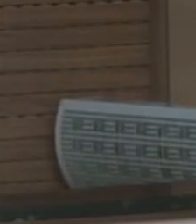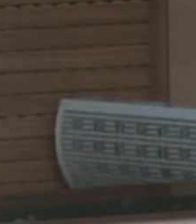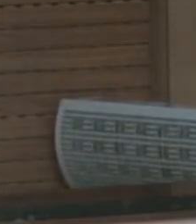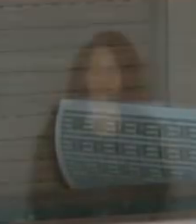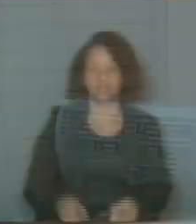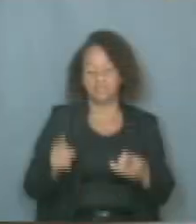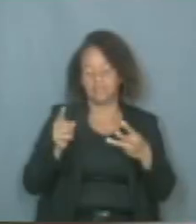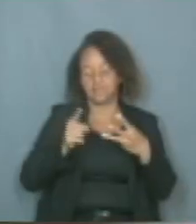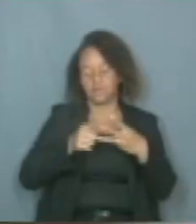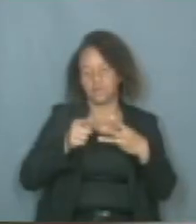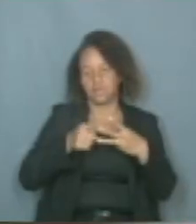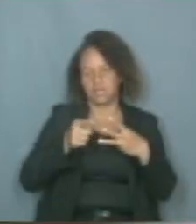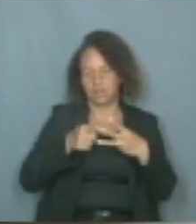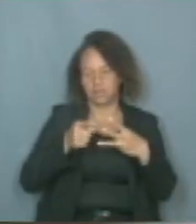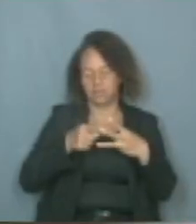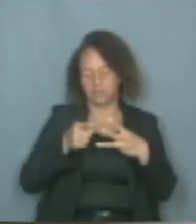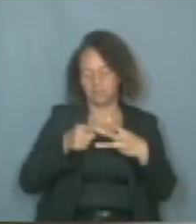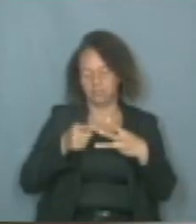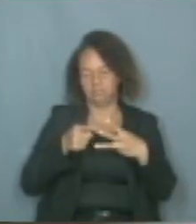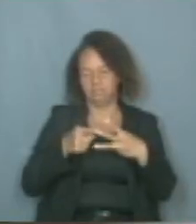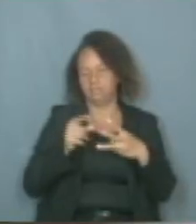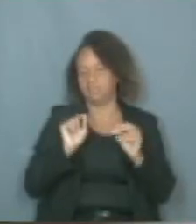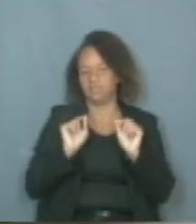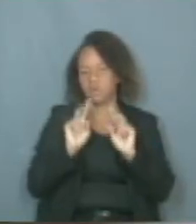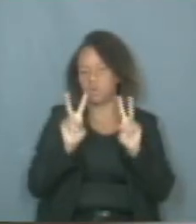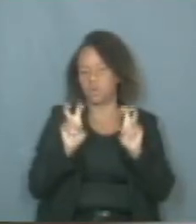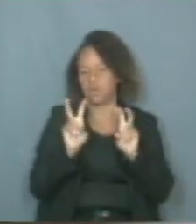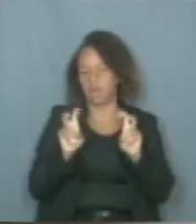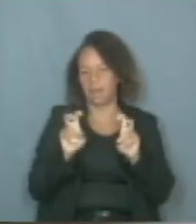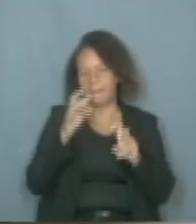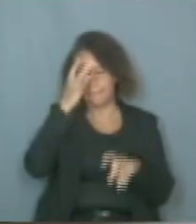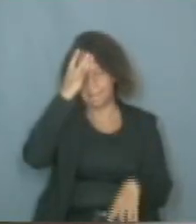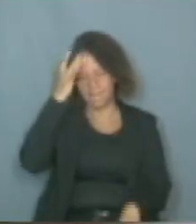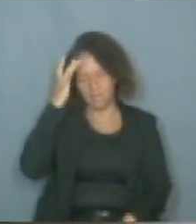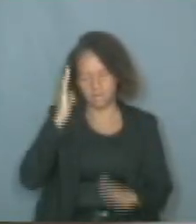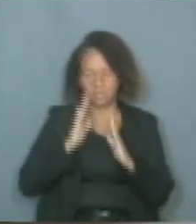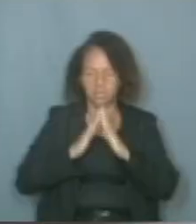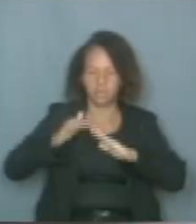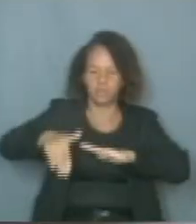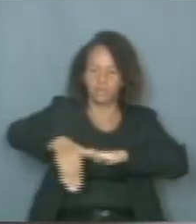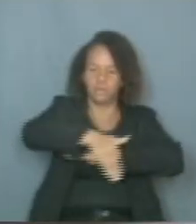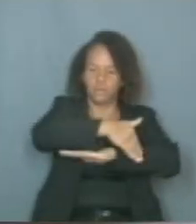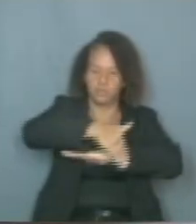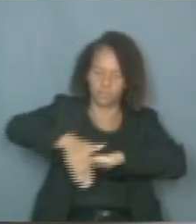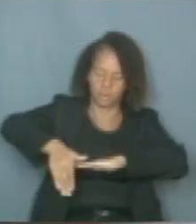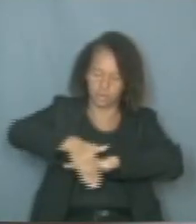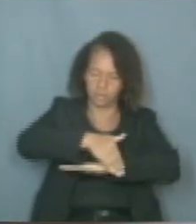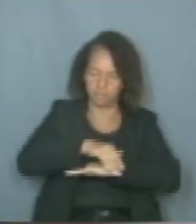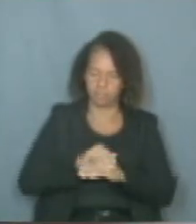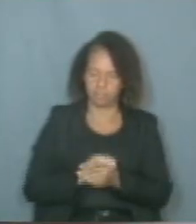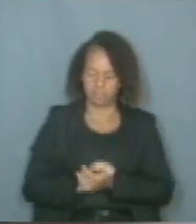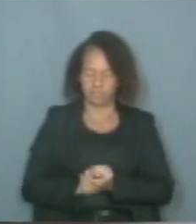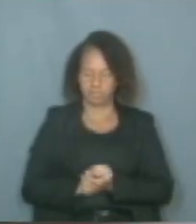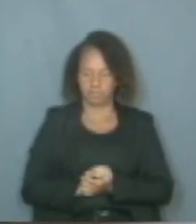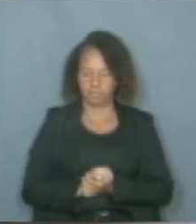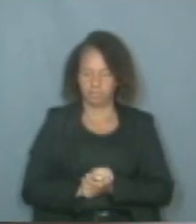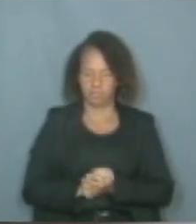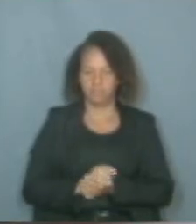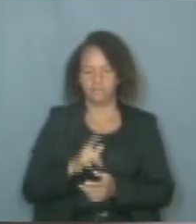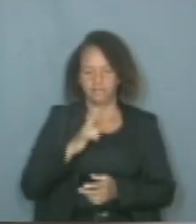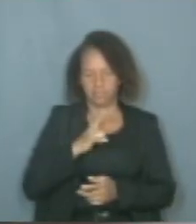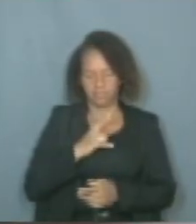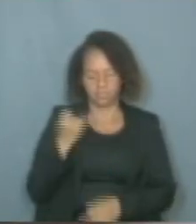O segundo bloco diz respeito a pessoas em situação de rua. E tem